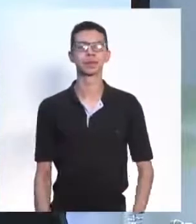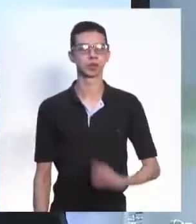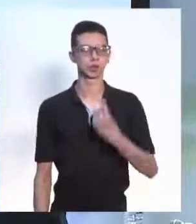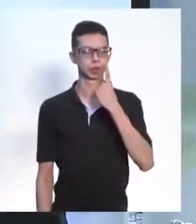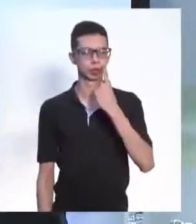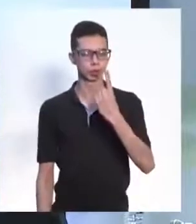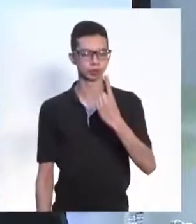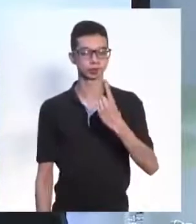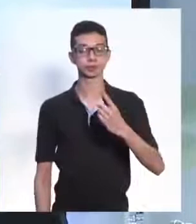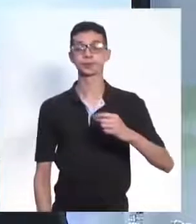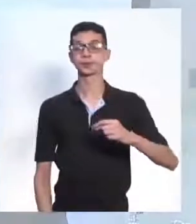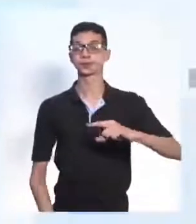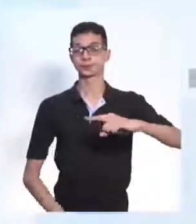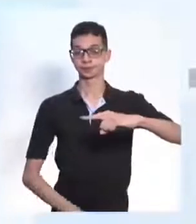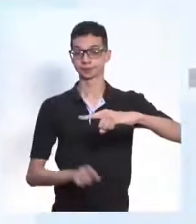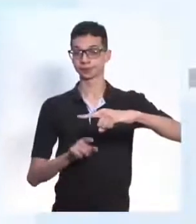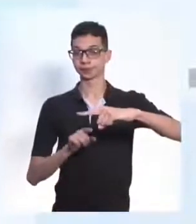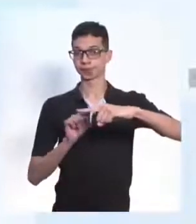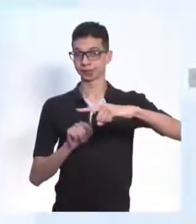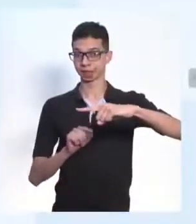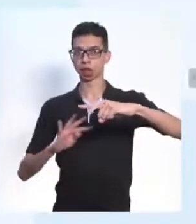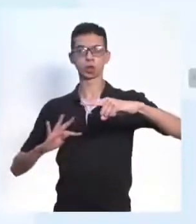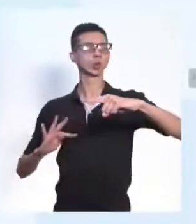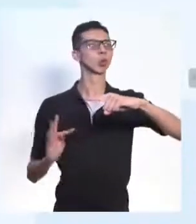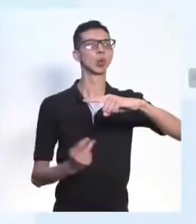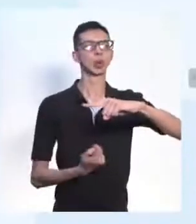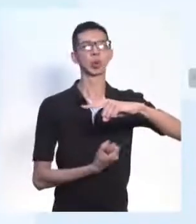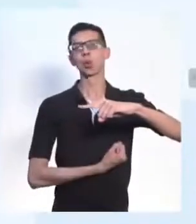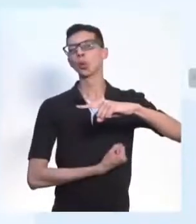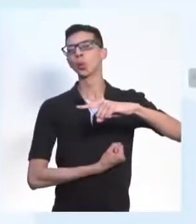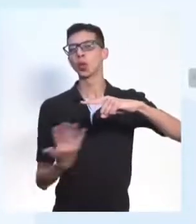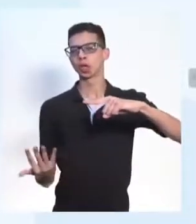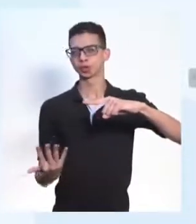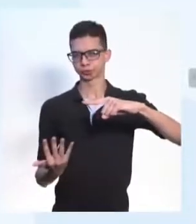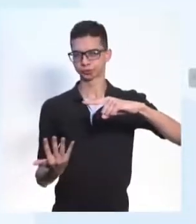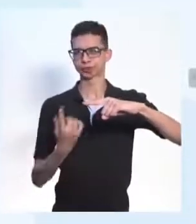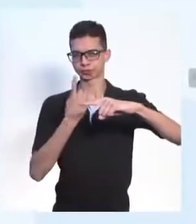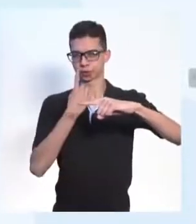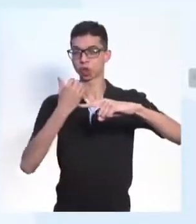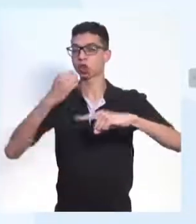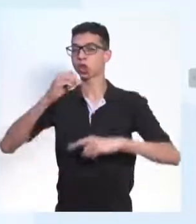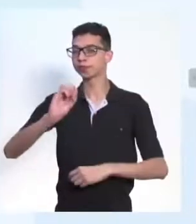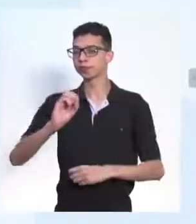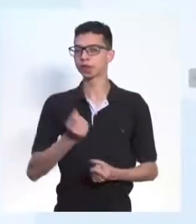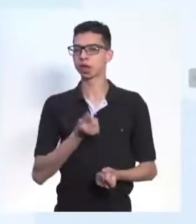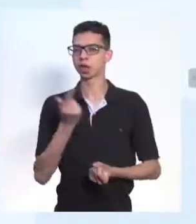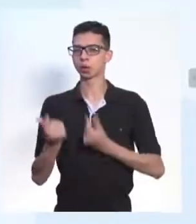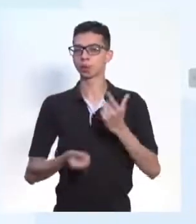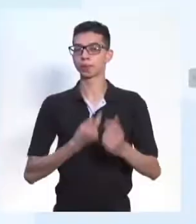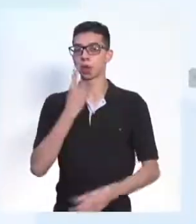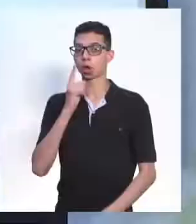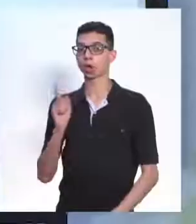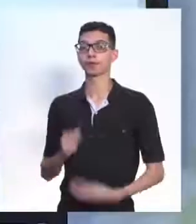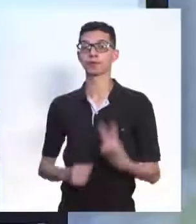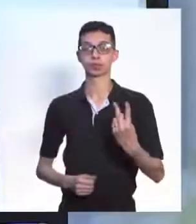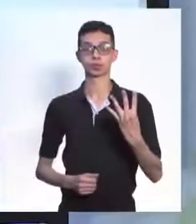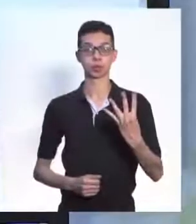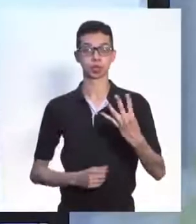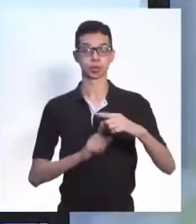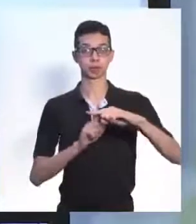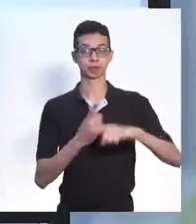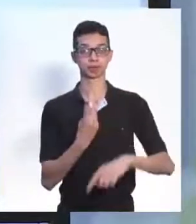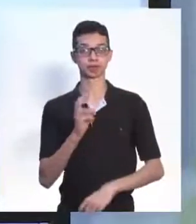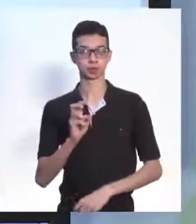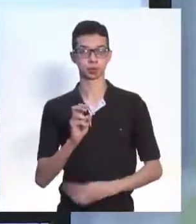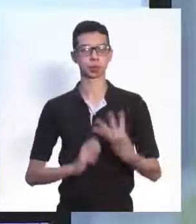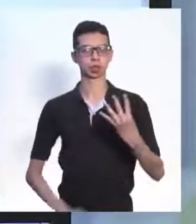Quantidade total, 100 balas de goma. Eu vi que algumas pessoas colocaram 90, né? O que eu somei? 24 com 25,